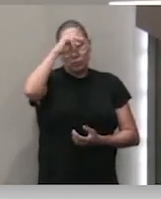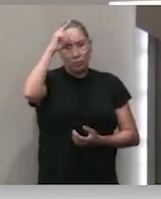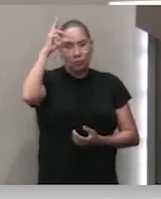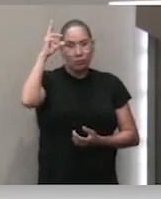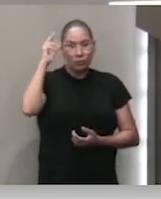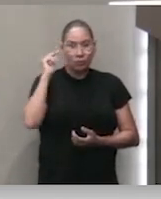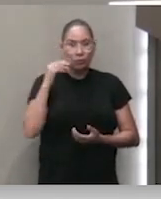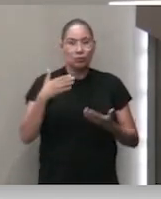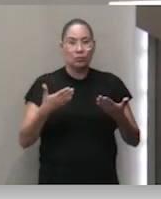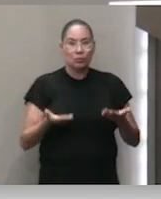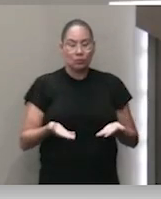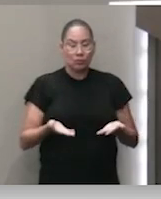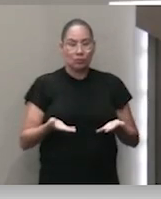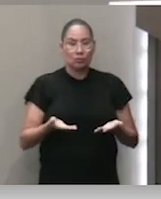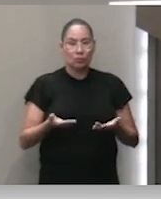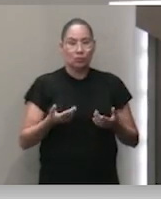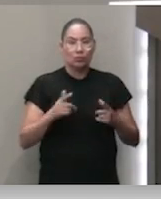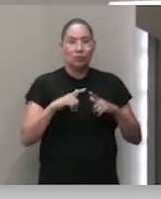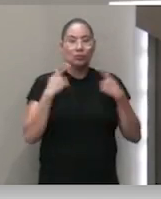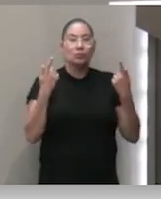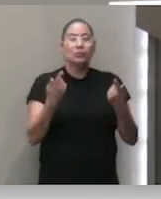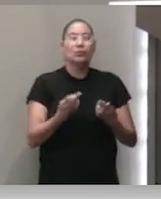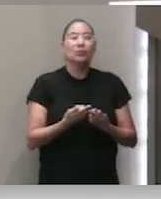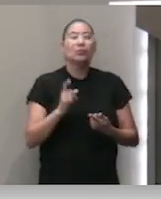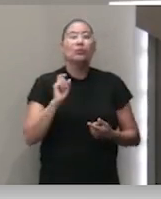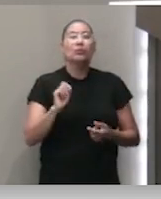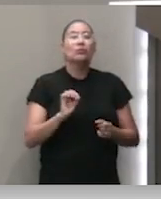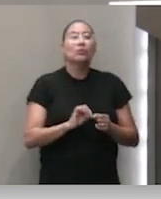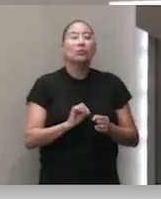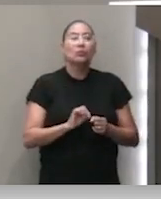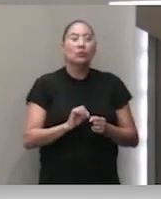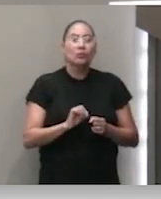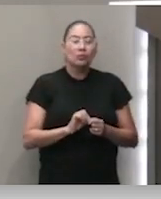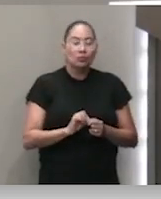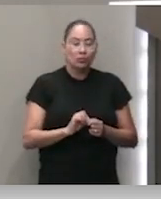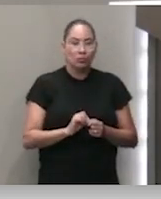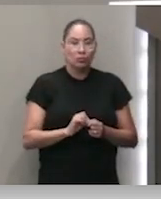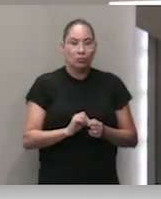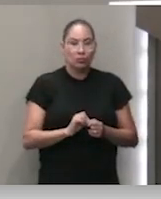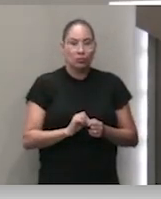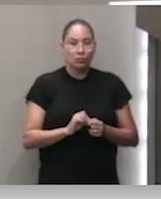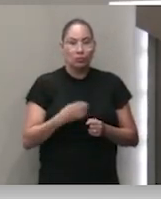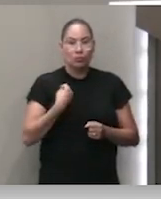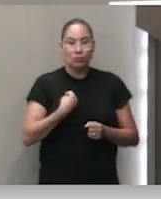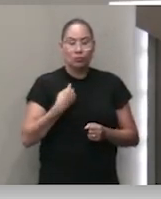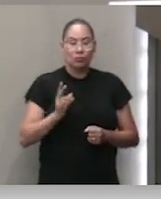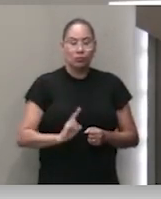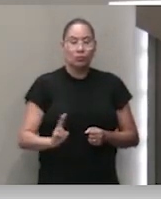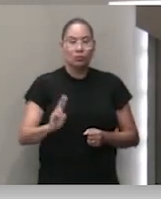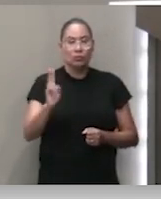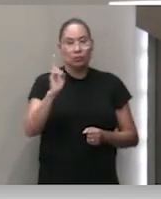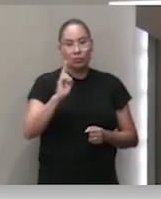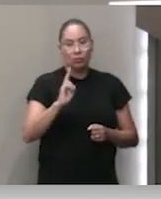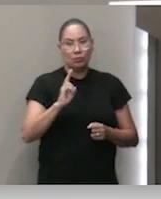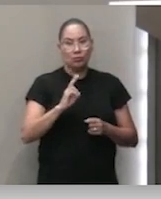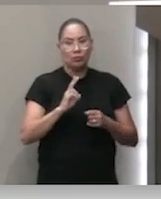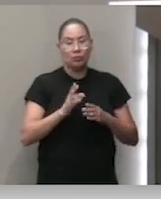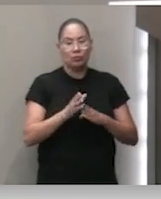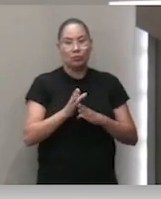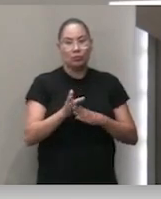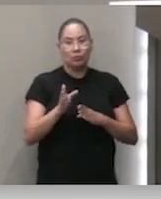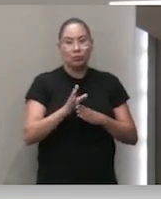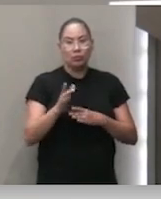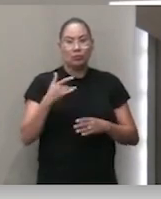Que gestão é essa? O que o prefeito Pedro Almeida está fazendo que não está valorizando a Secretaria da